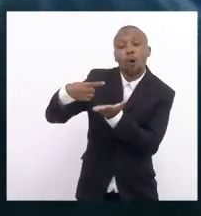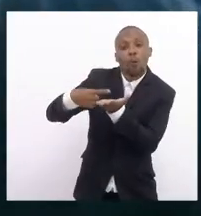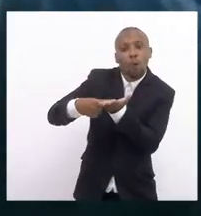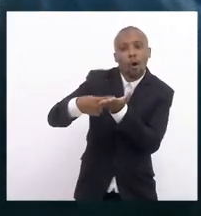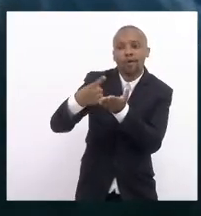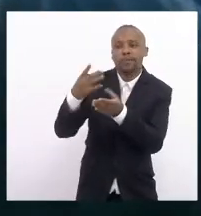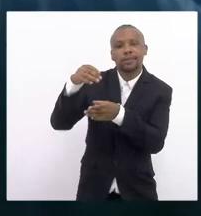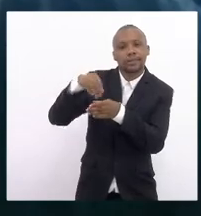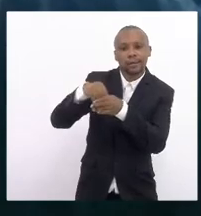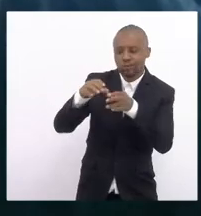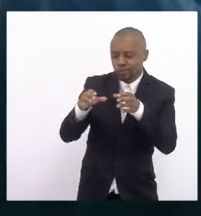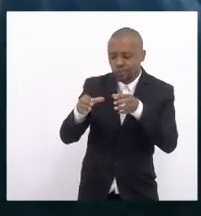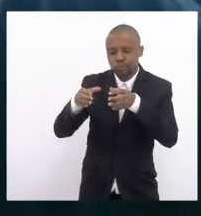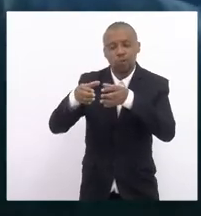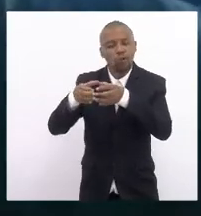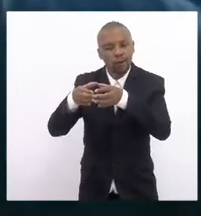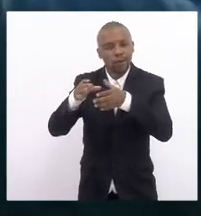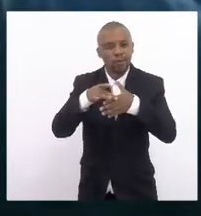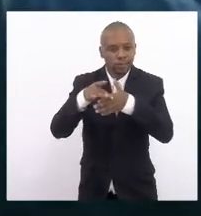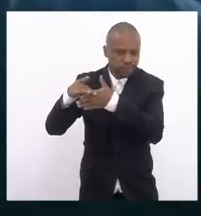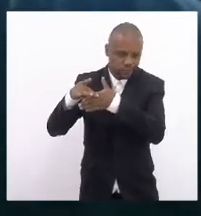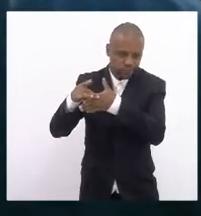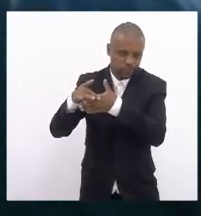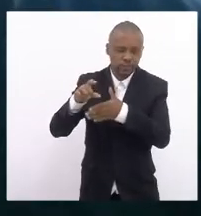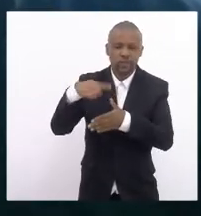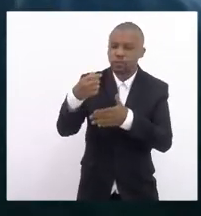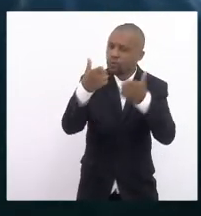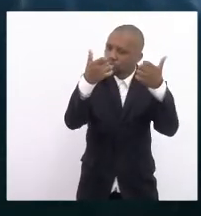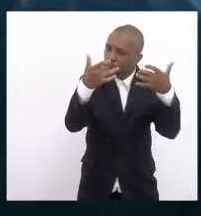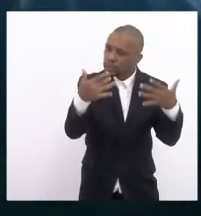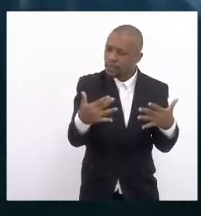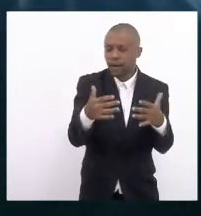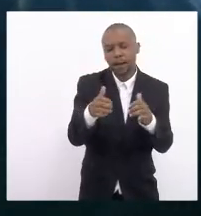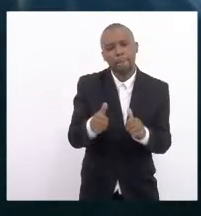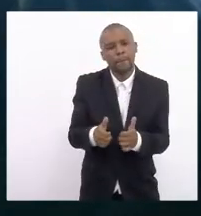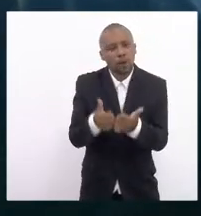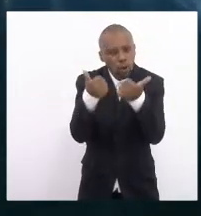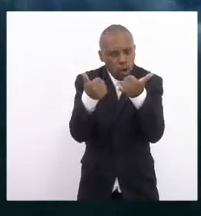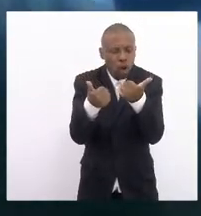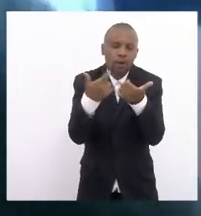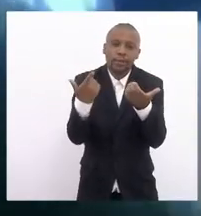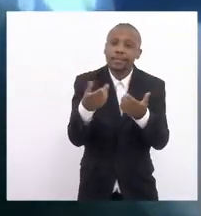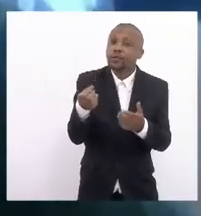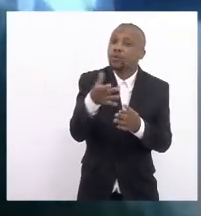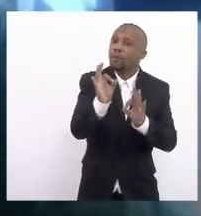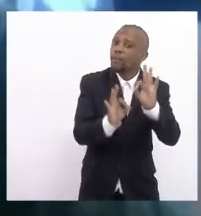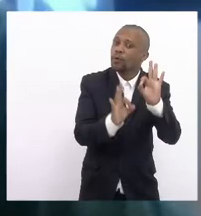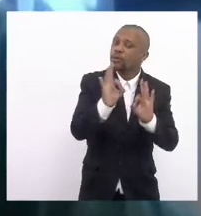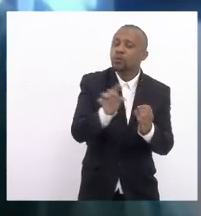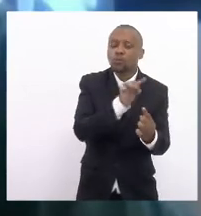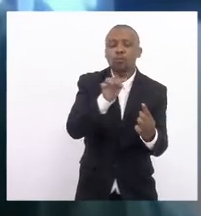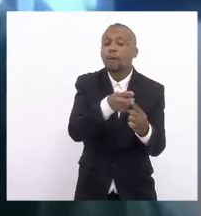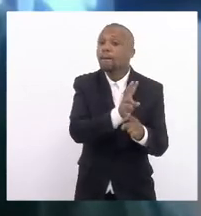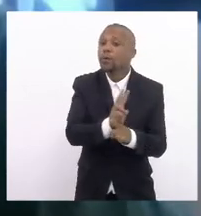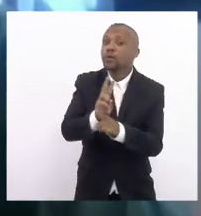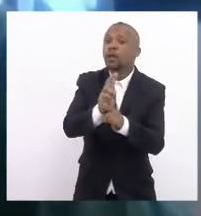explicar como vai ser esse novo projeto para proteger as importantes dunas do Peró.